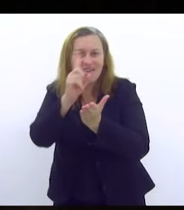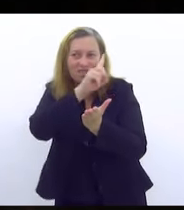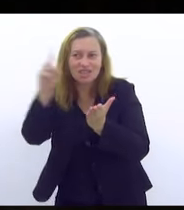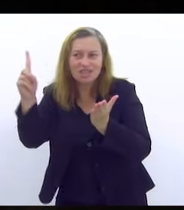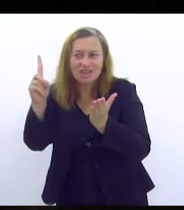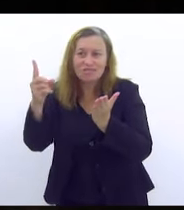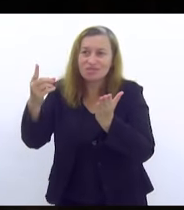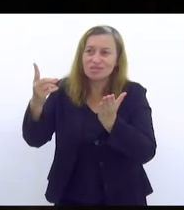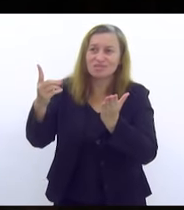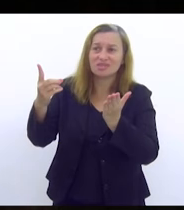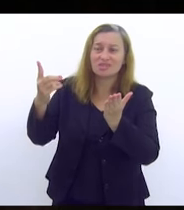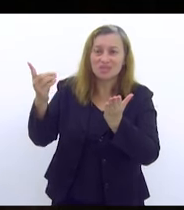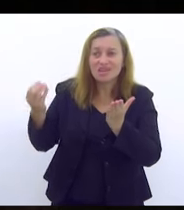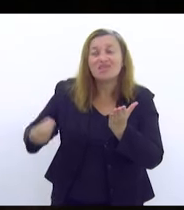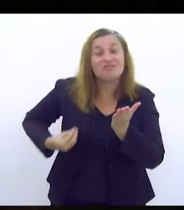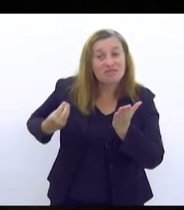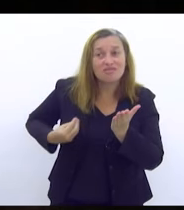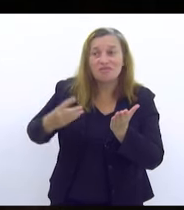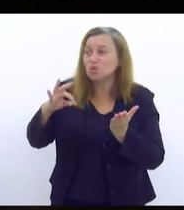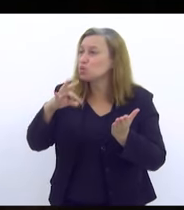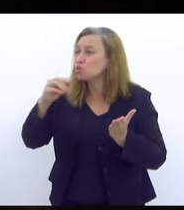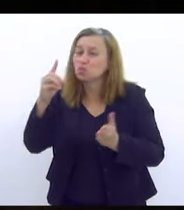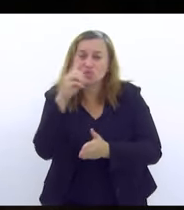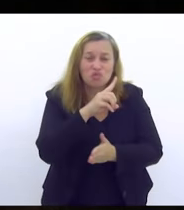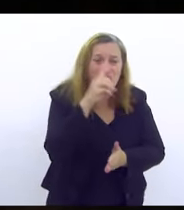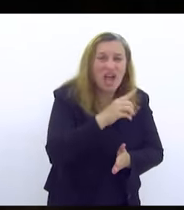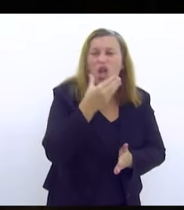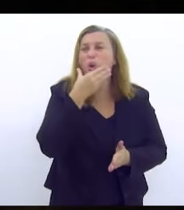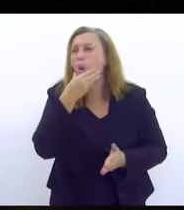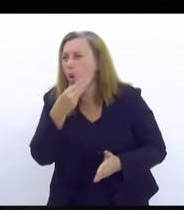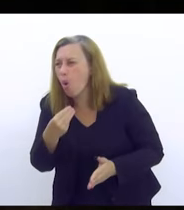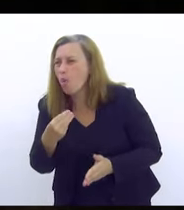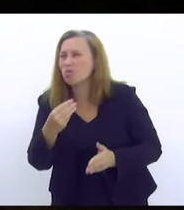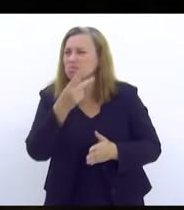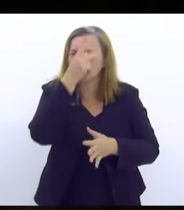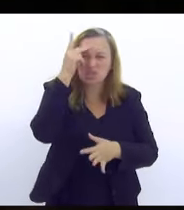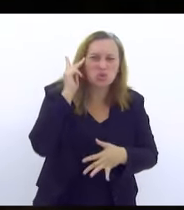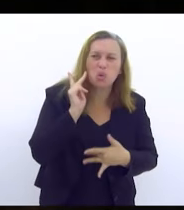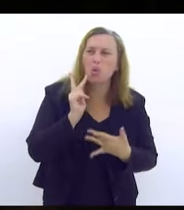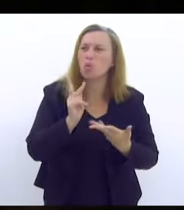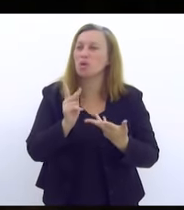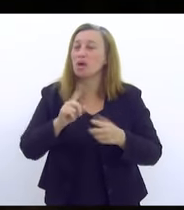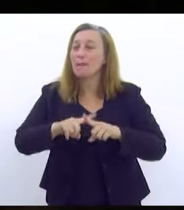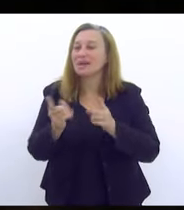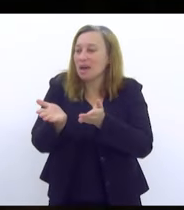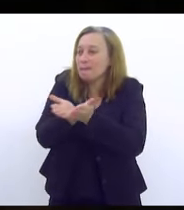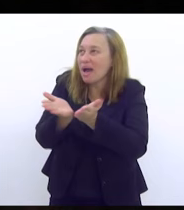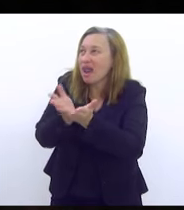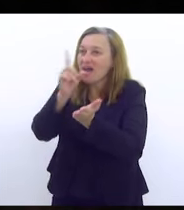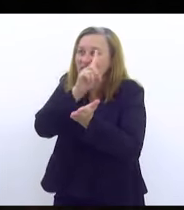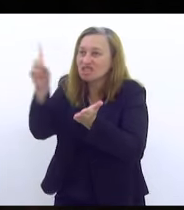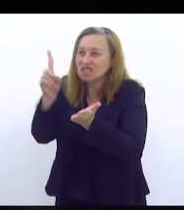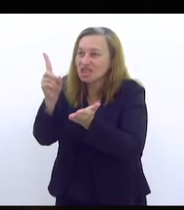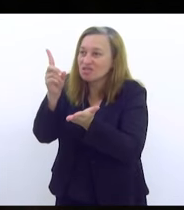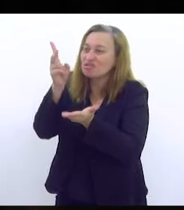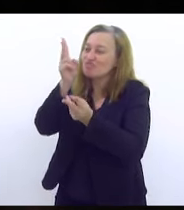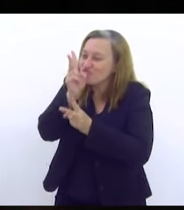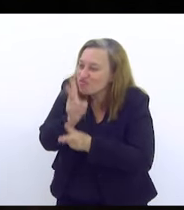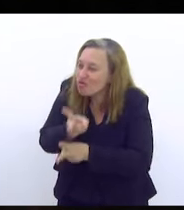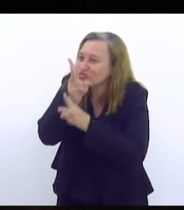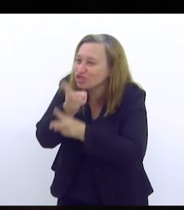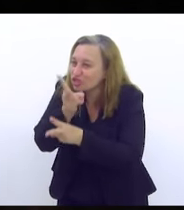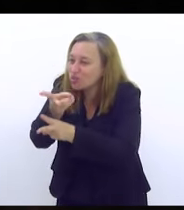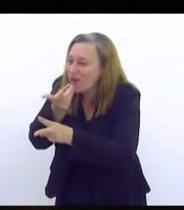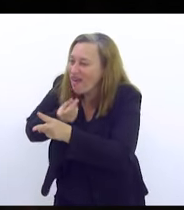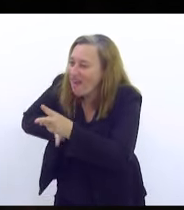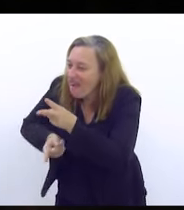é viva. Tudo falha. Homens, máquinas, pessoas. Mas a palavra de Deus, ela permanece para